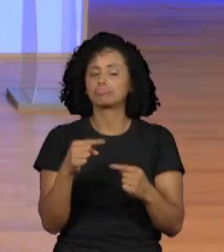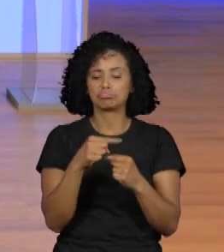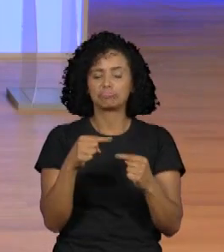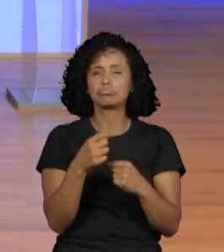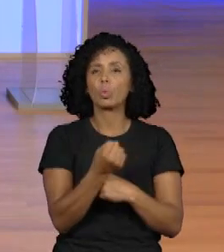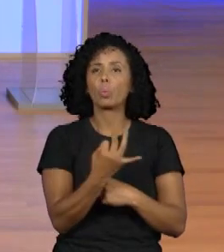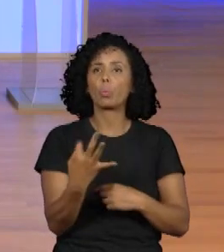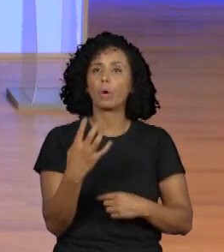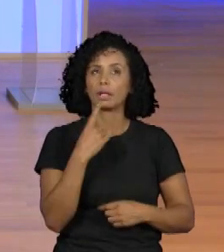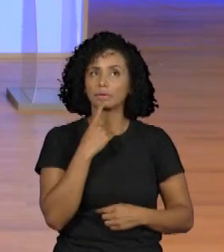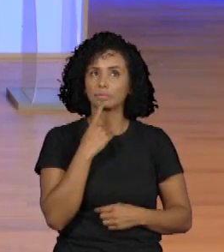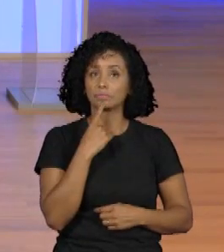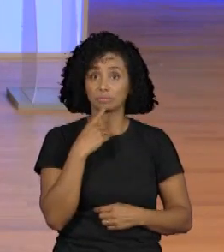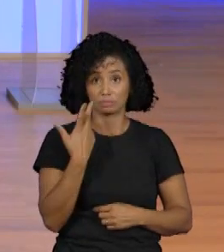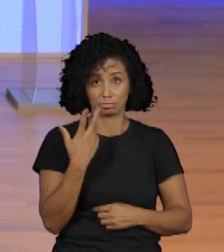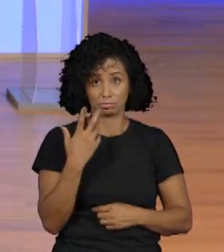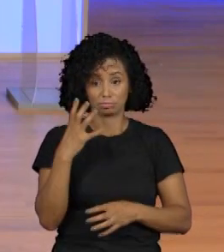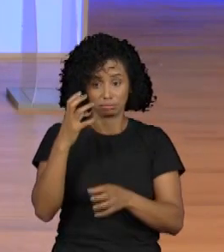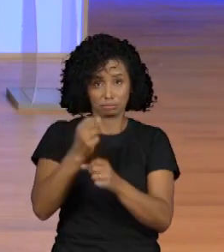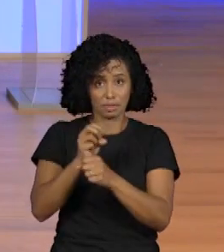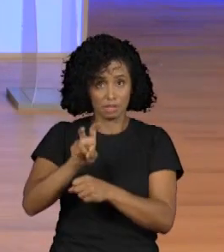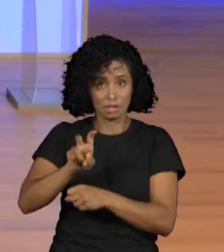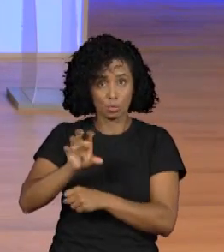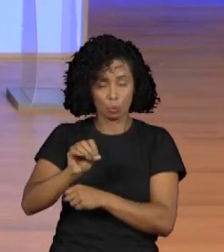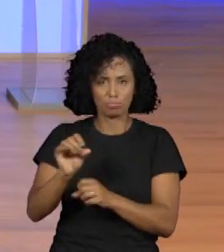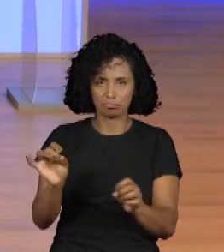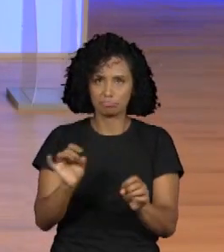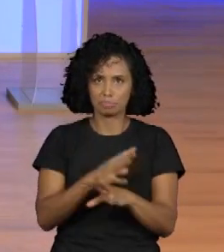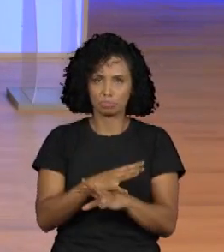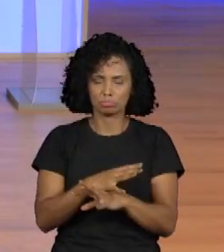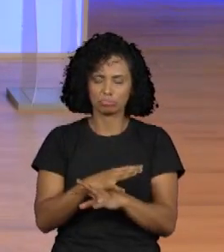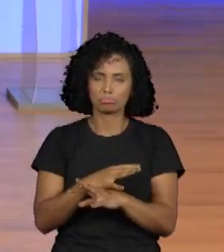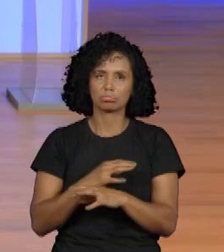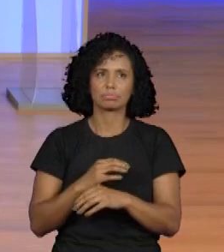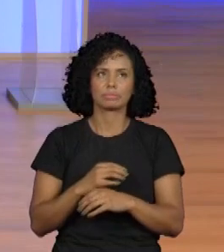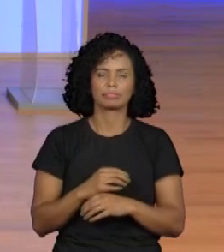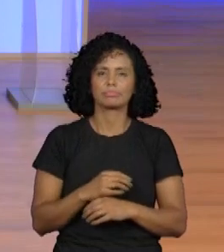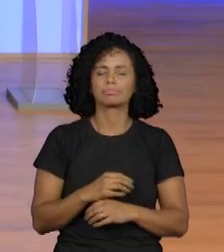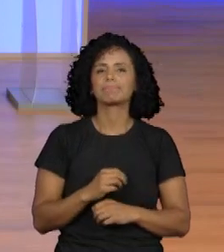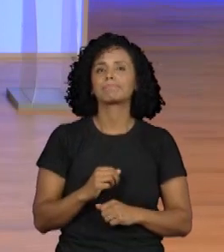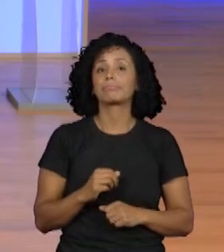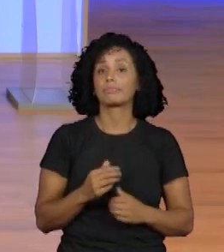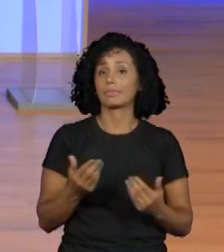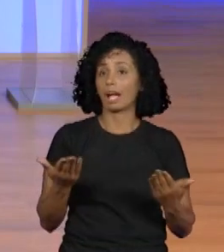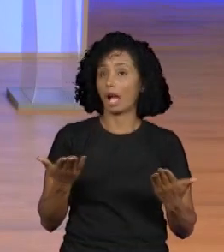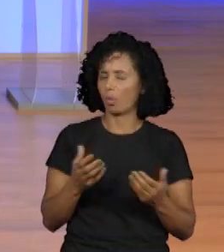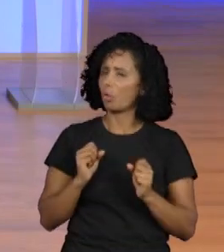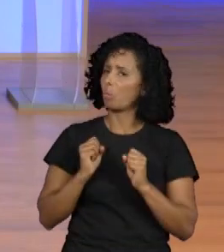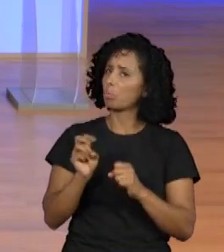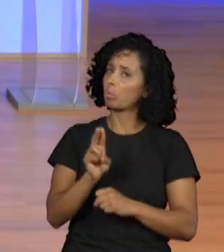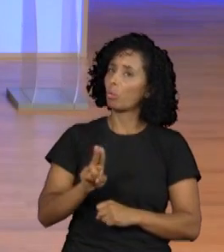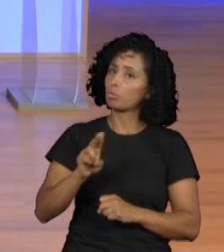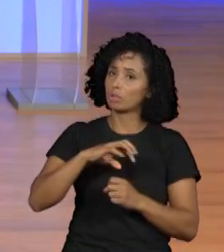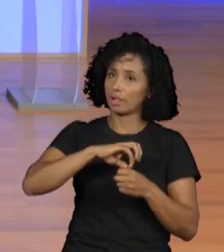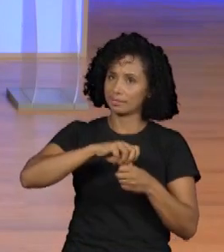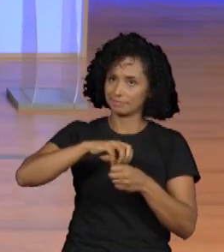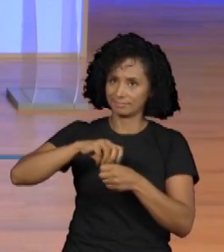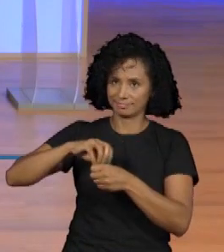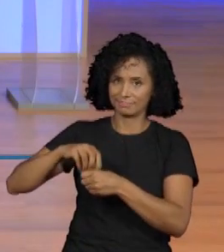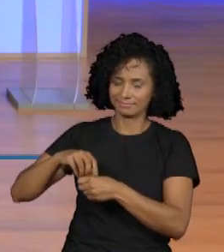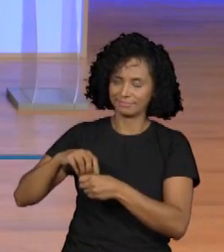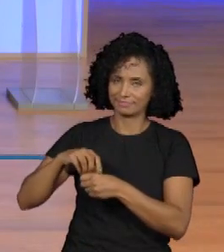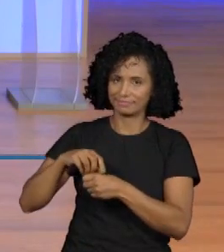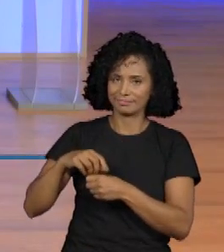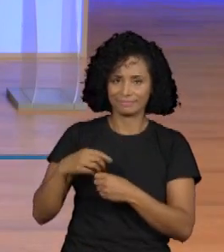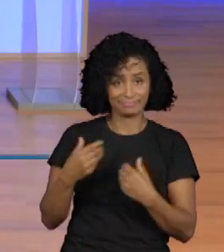palitinhos representando aí os 50. Agora então, pode pegar as tampinhas para não confundir, né, professor? Pode ser. Como se os palitos fossem a